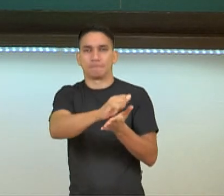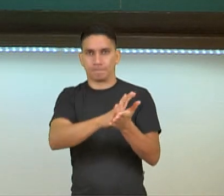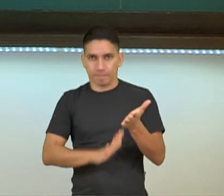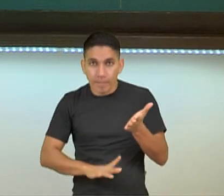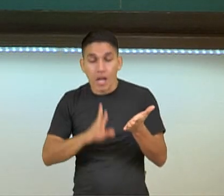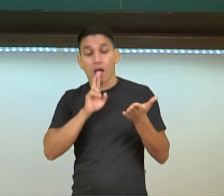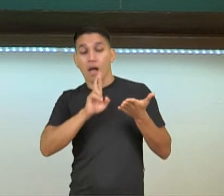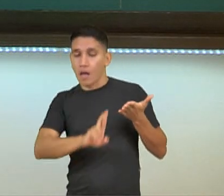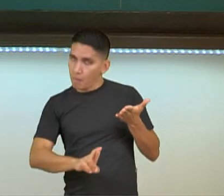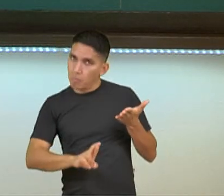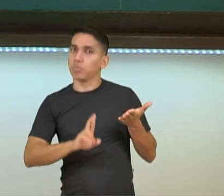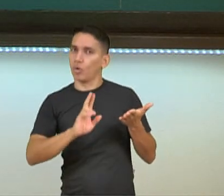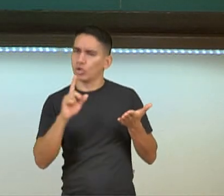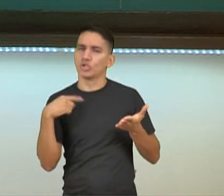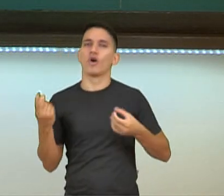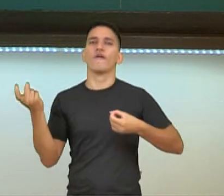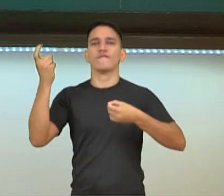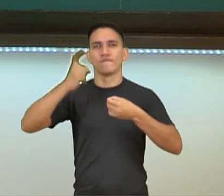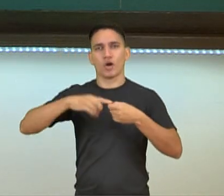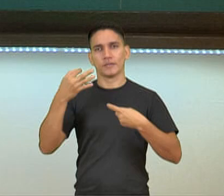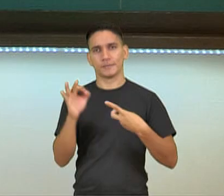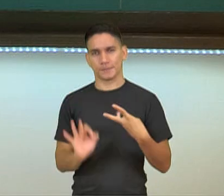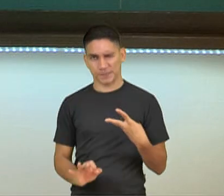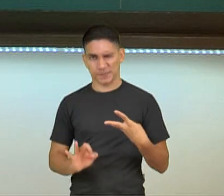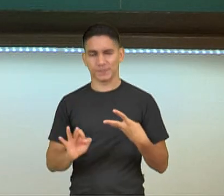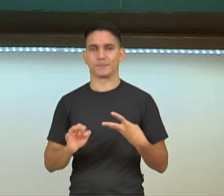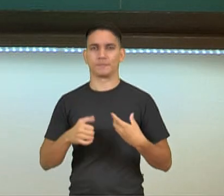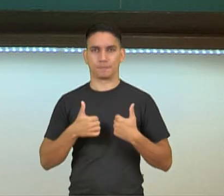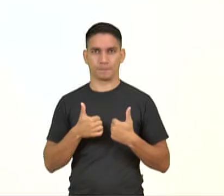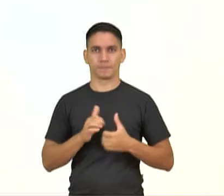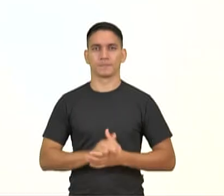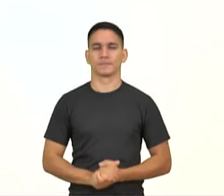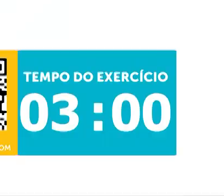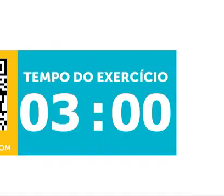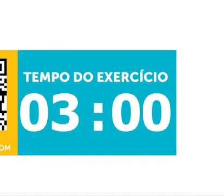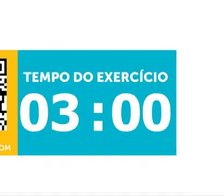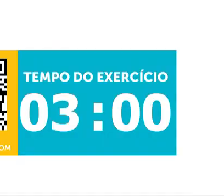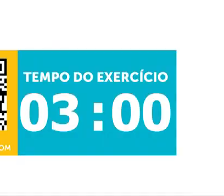vocês, respondam no caderno e a gente já volta para ver se está tudo certinho.